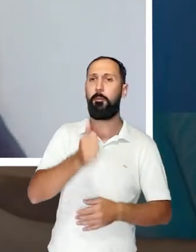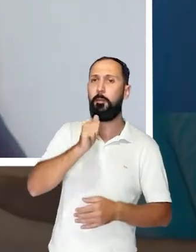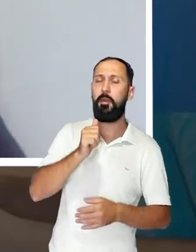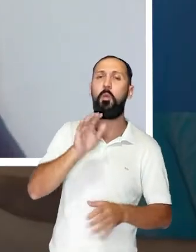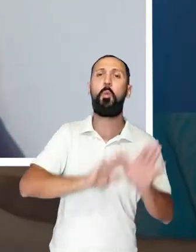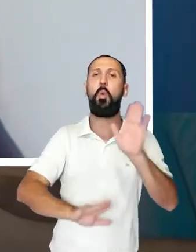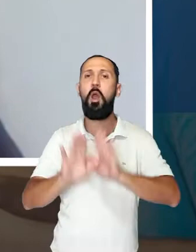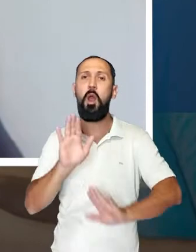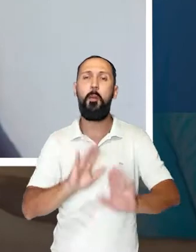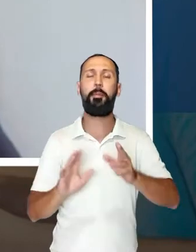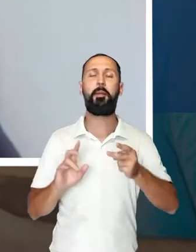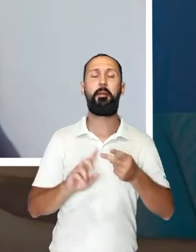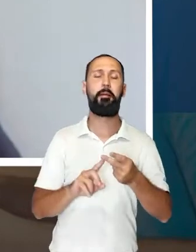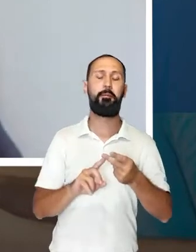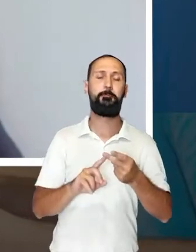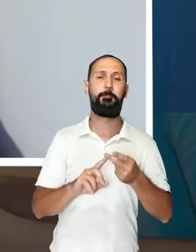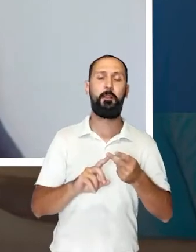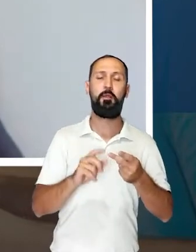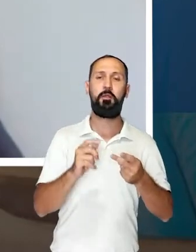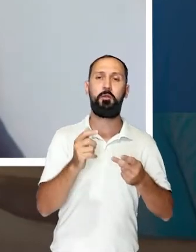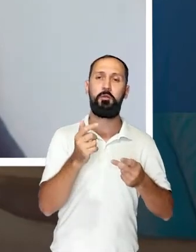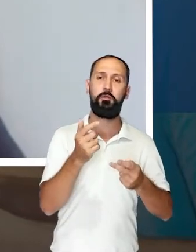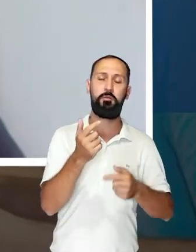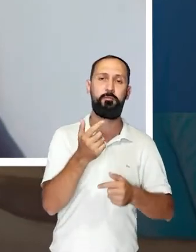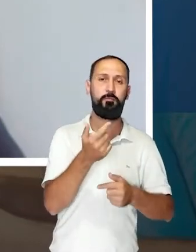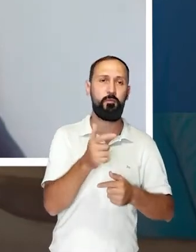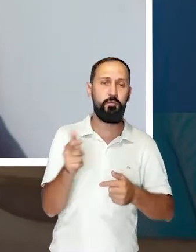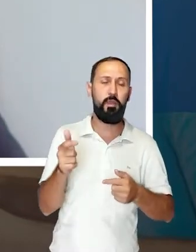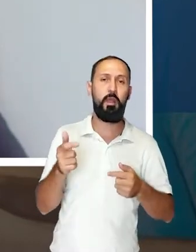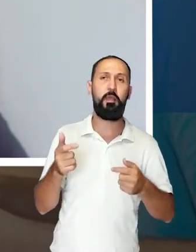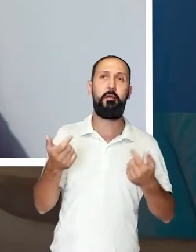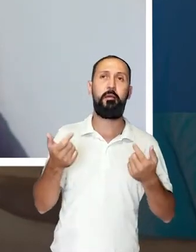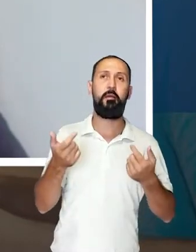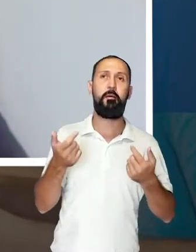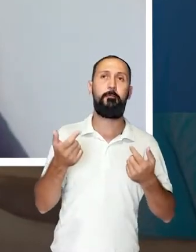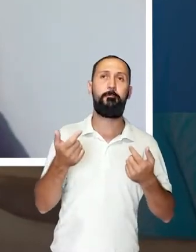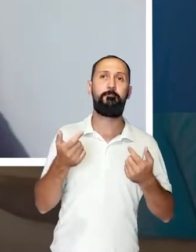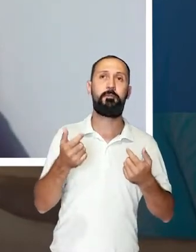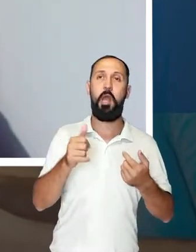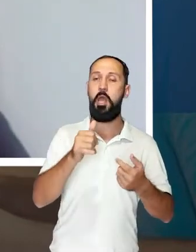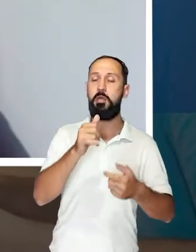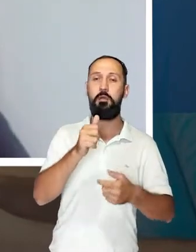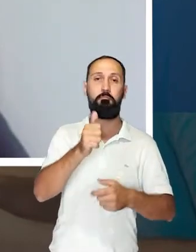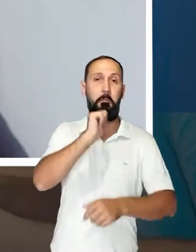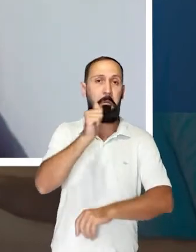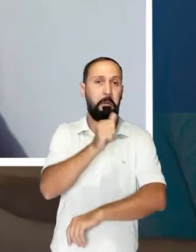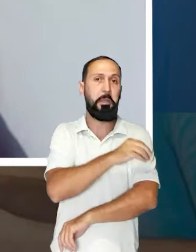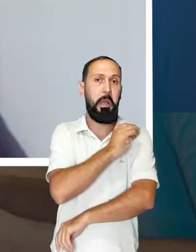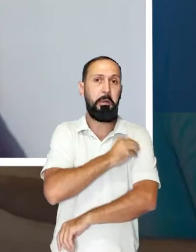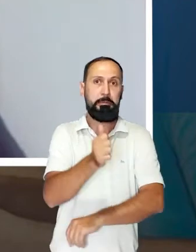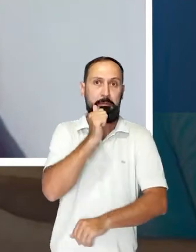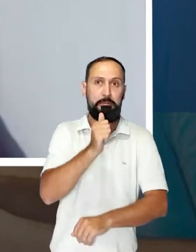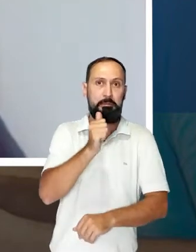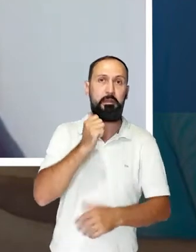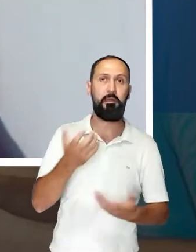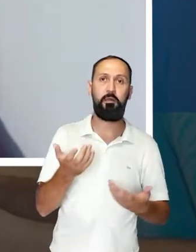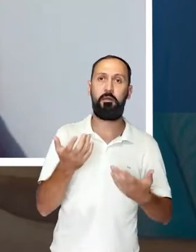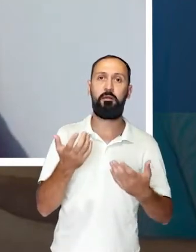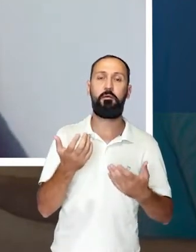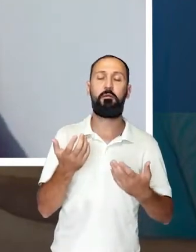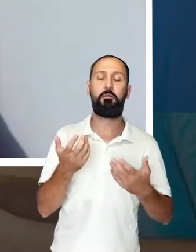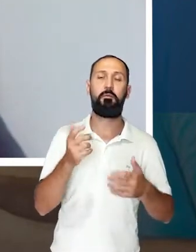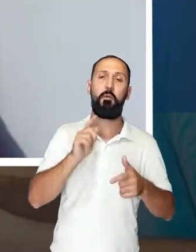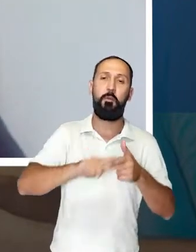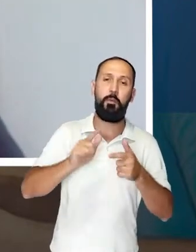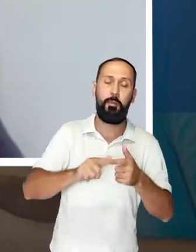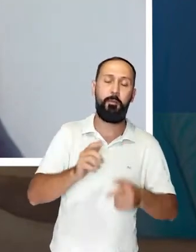beba com moderação, desde que a pessoa não tenha nenhuma necessidade de ter o álcool abolido da sua vida,